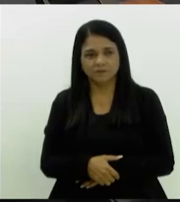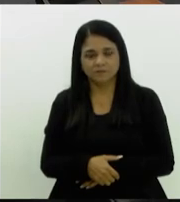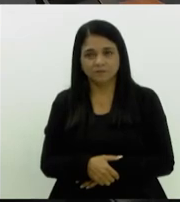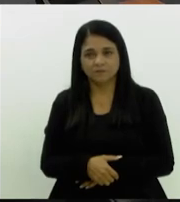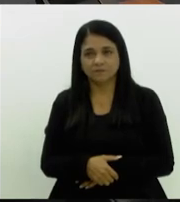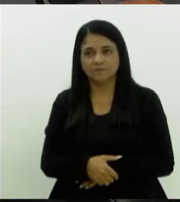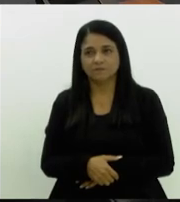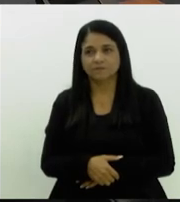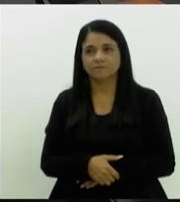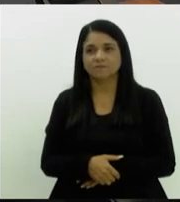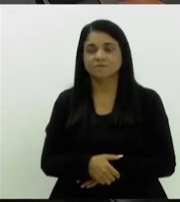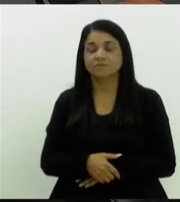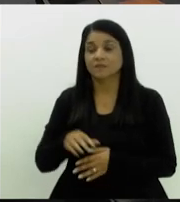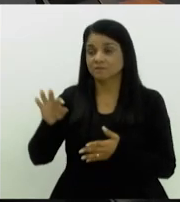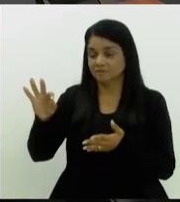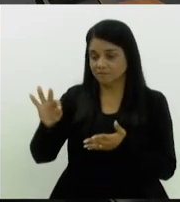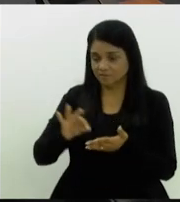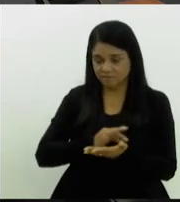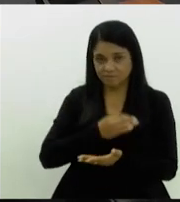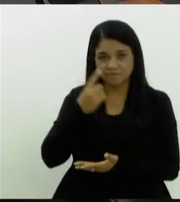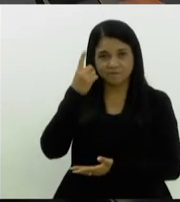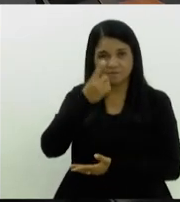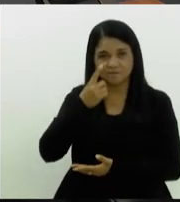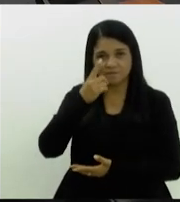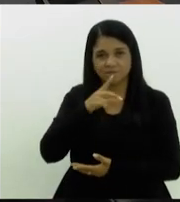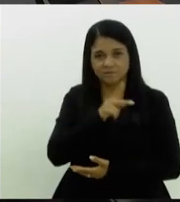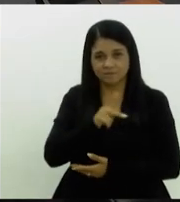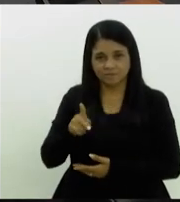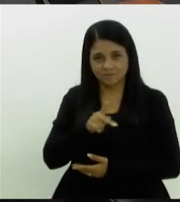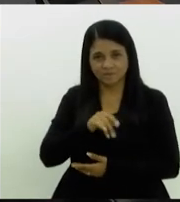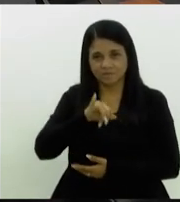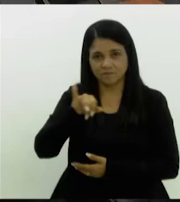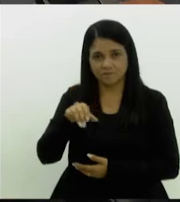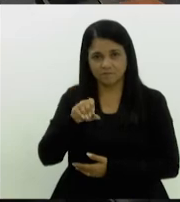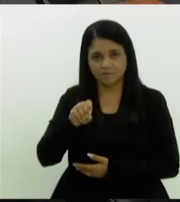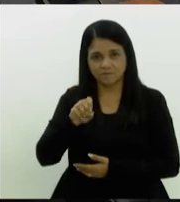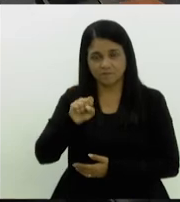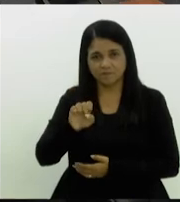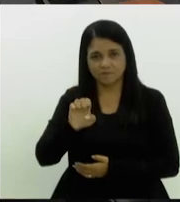Próximo orador inscrito é o deputado professor Josemar.